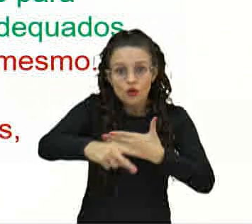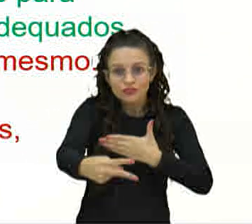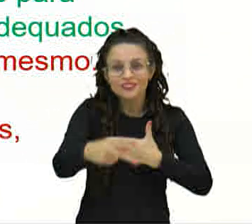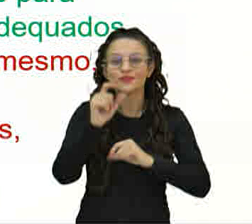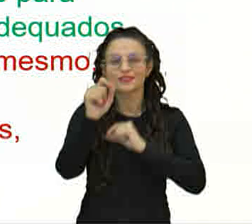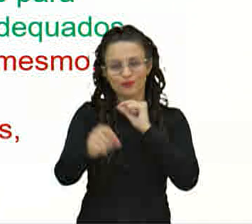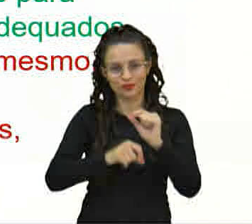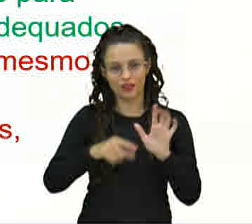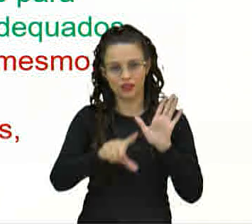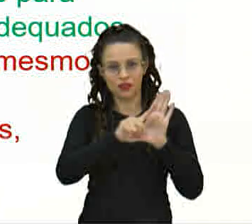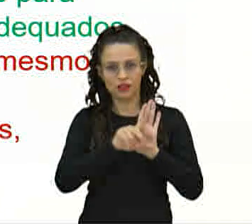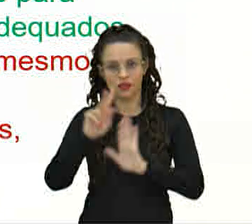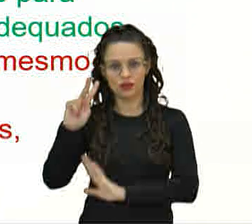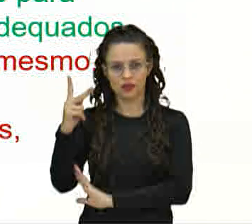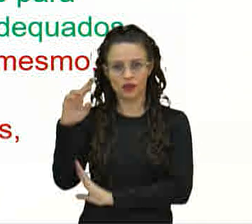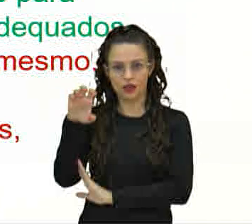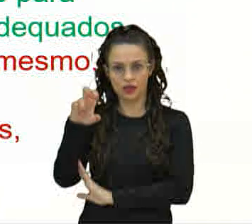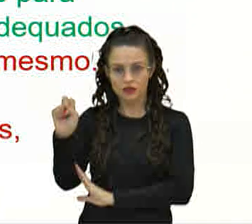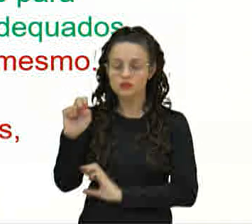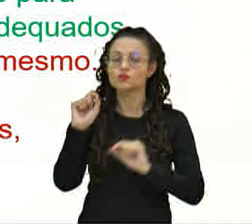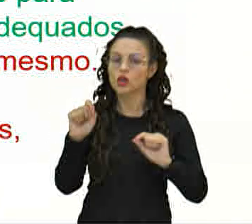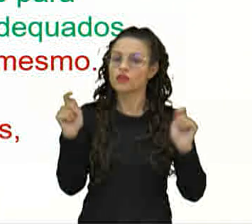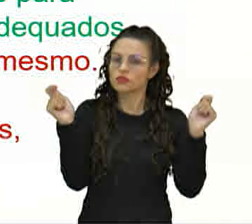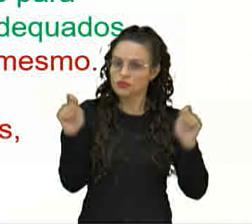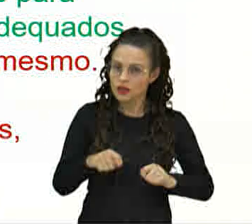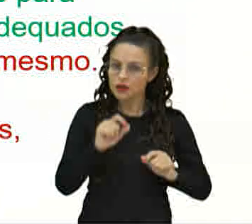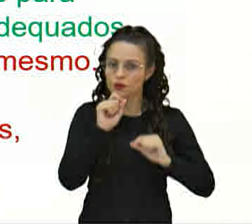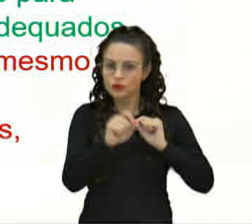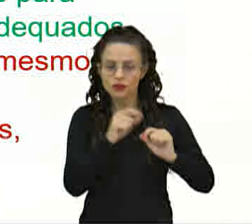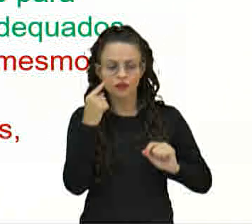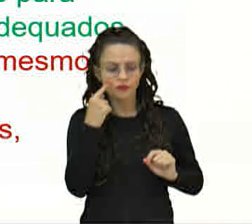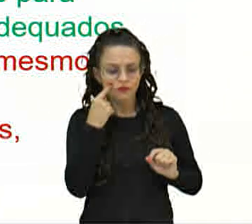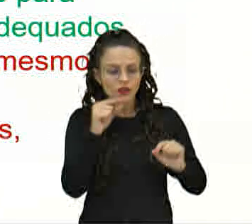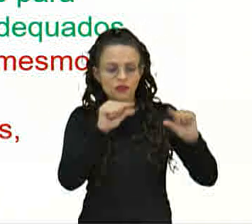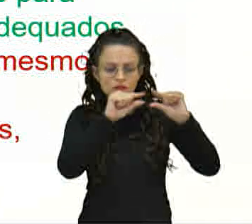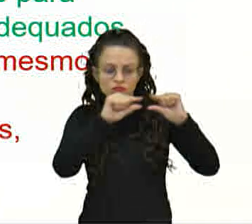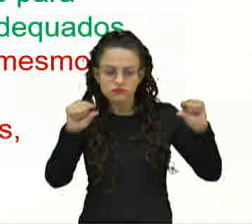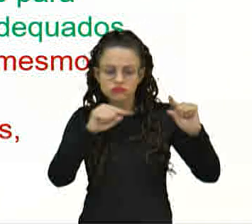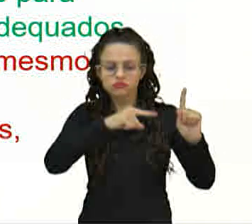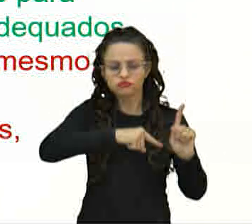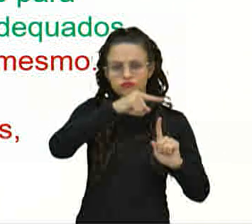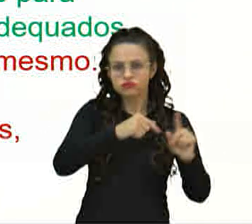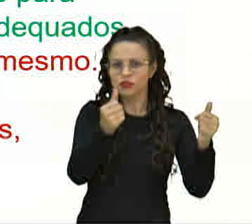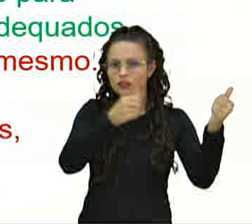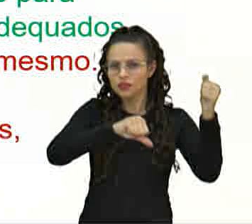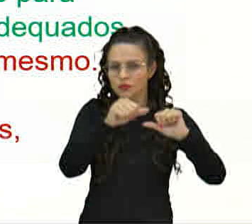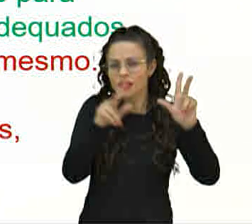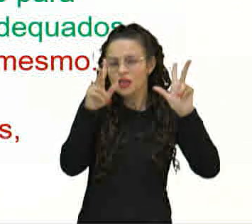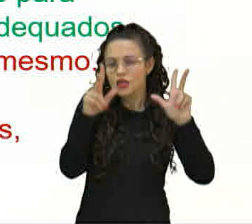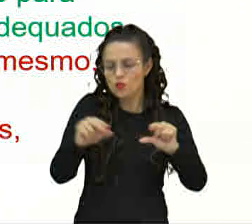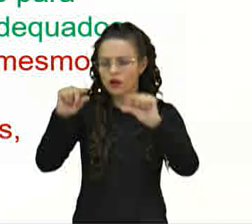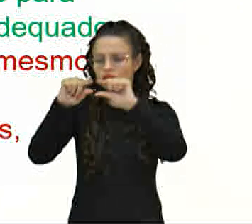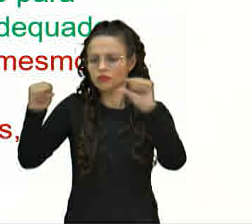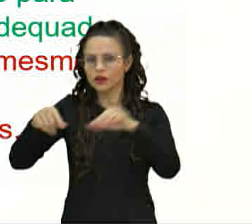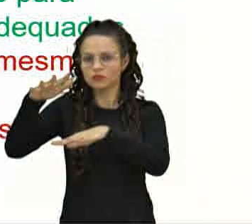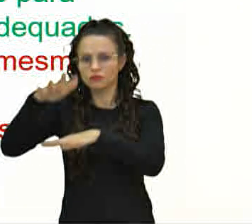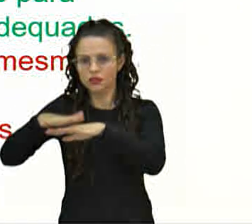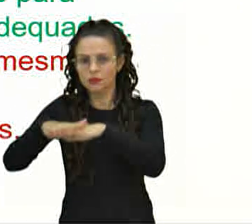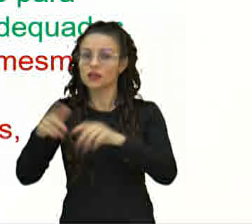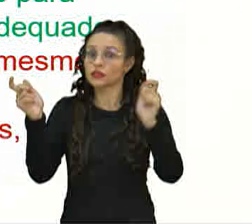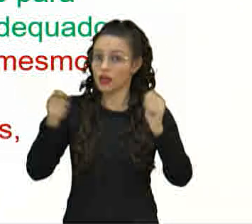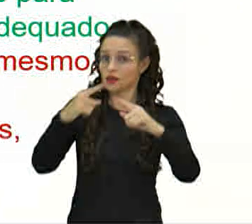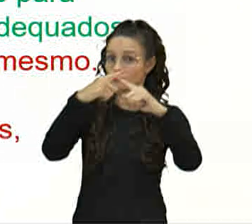de Hess, que faz com que nós possamos trabalhar as equações termoquímicas como equações matemáticas, podendo